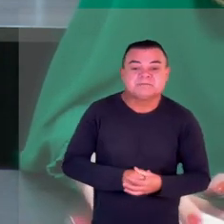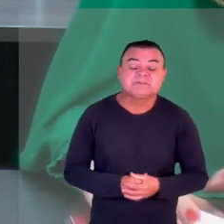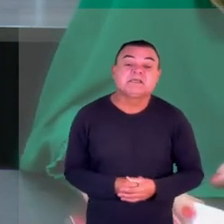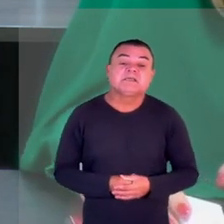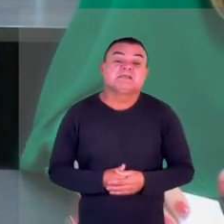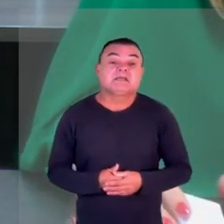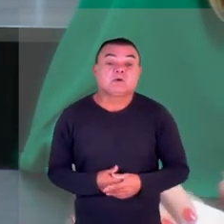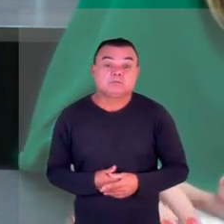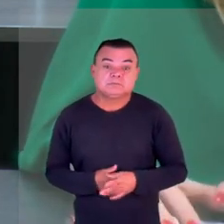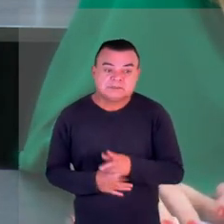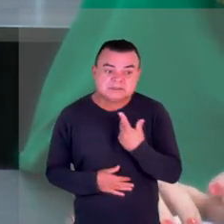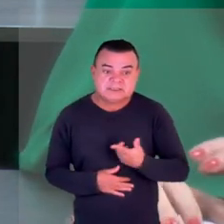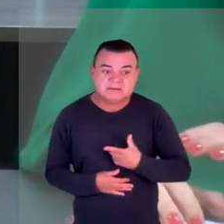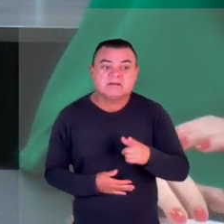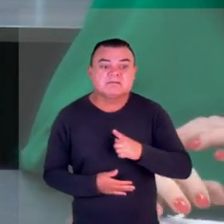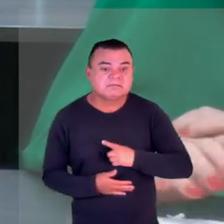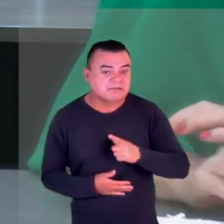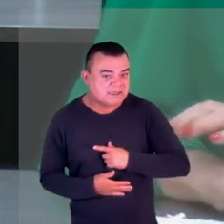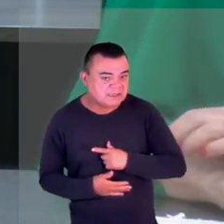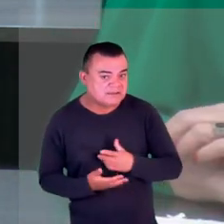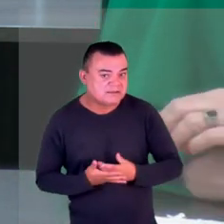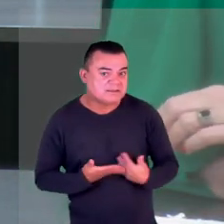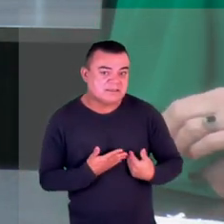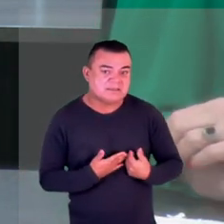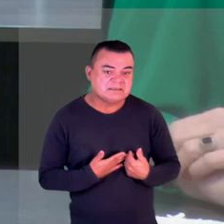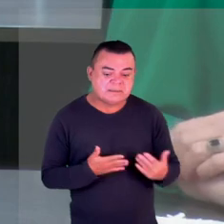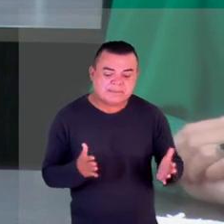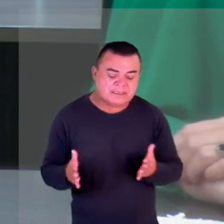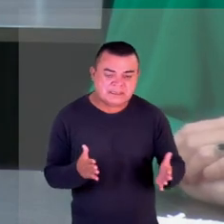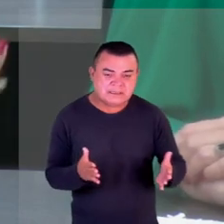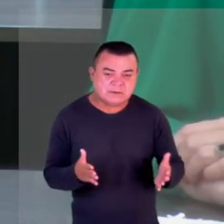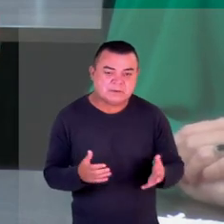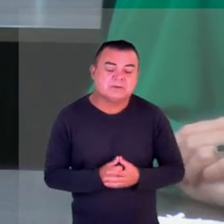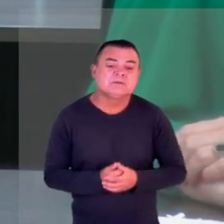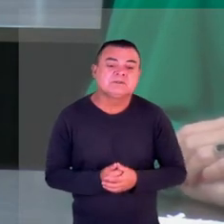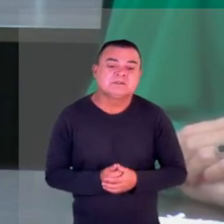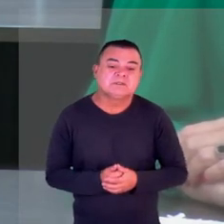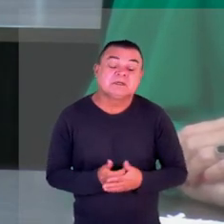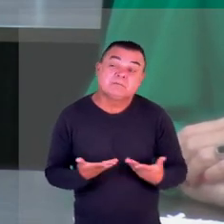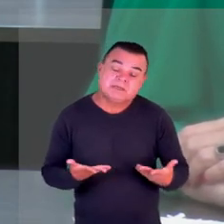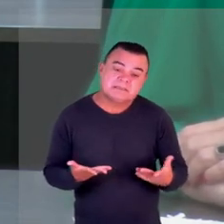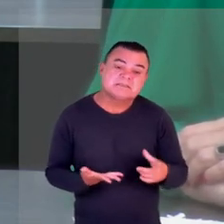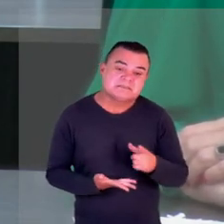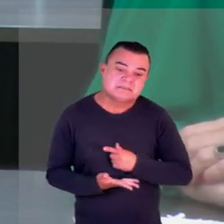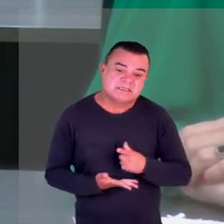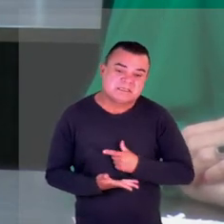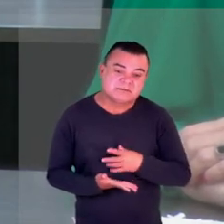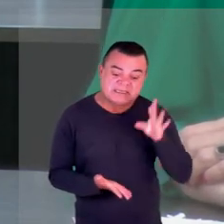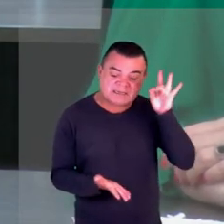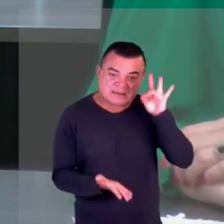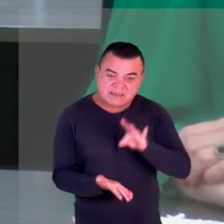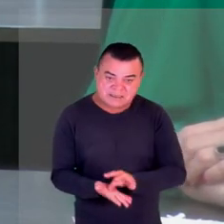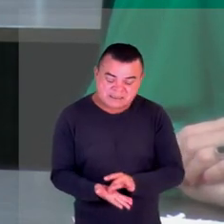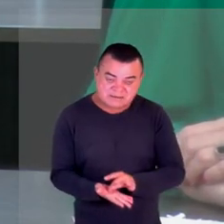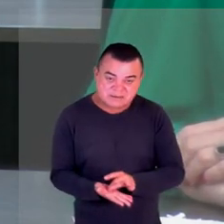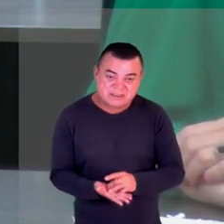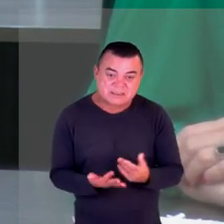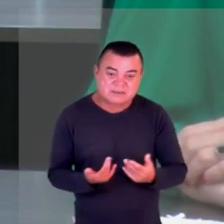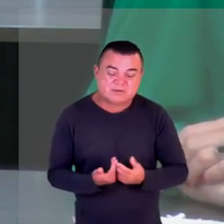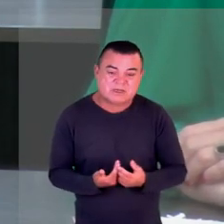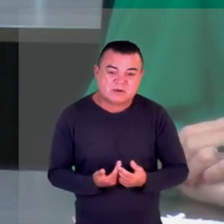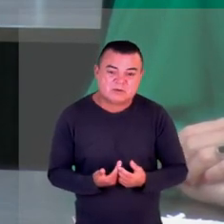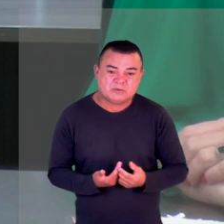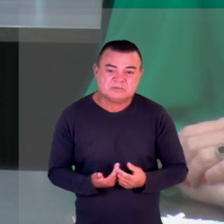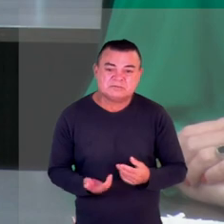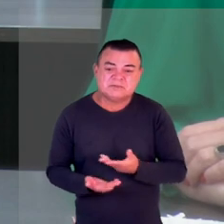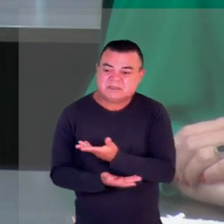gente tem esse tempo todo mas a gente tem uma realidade como a miram colocou e vários colegas colocaram né uma realidade